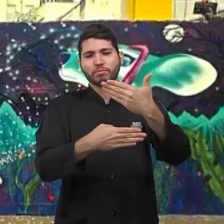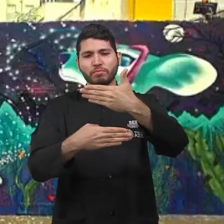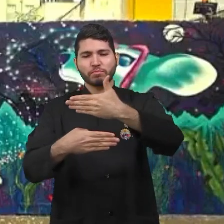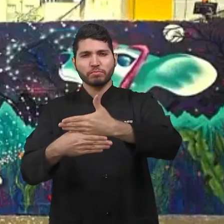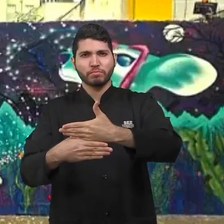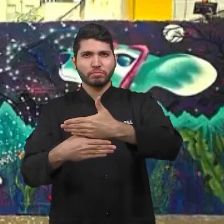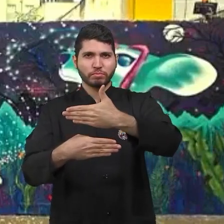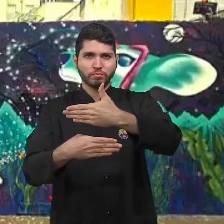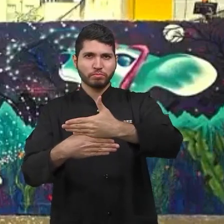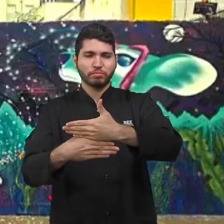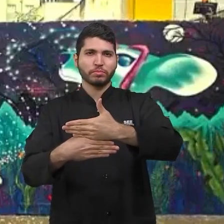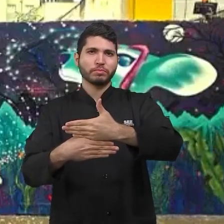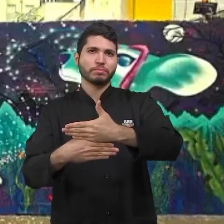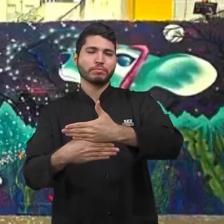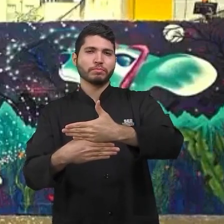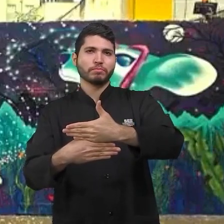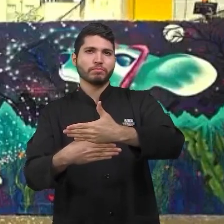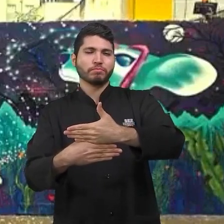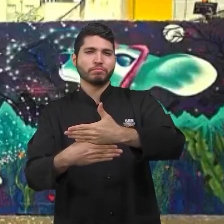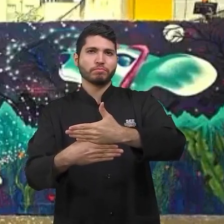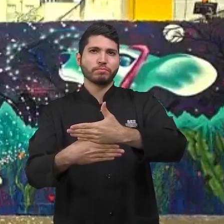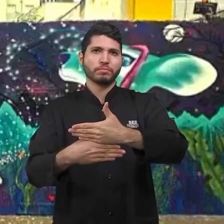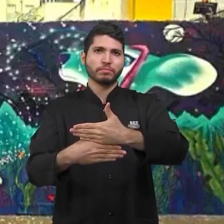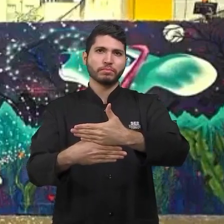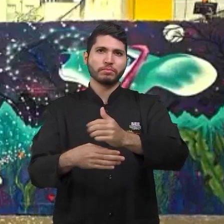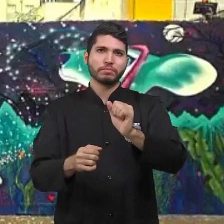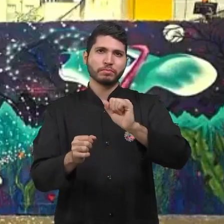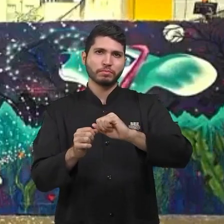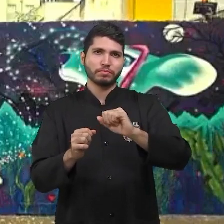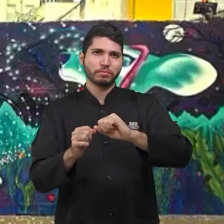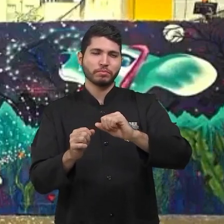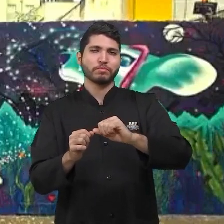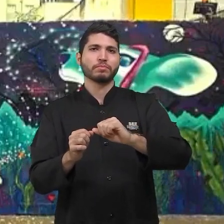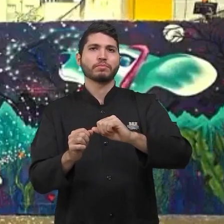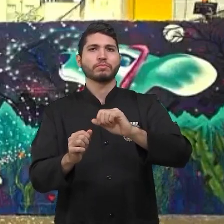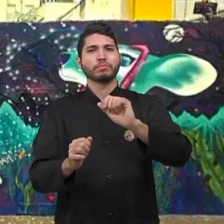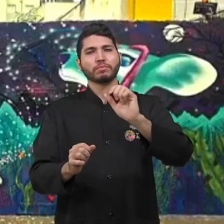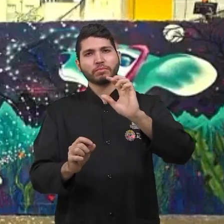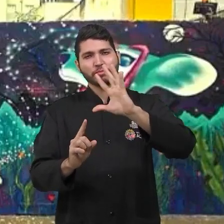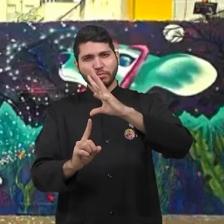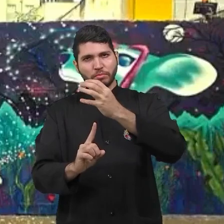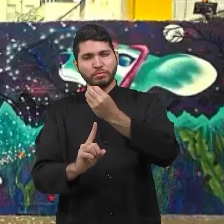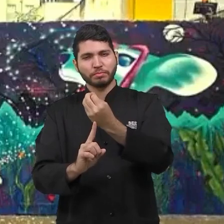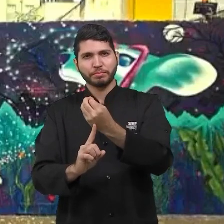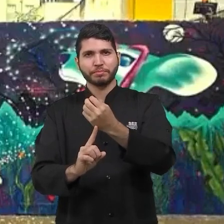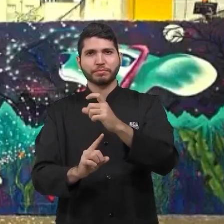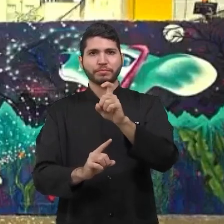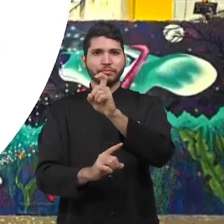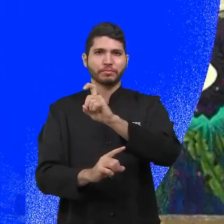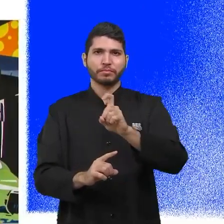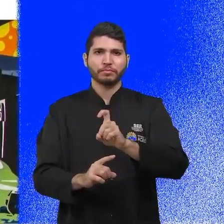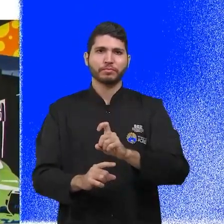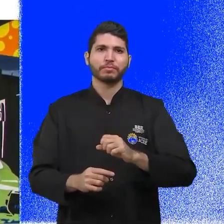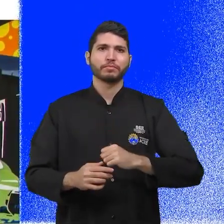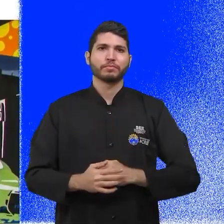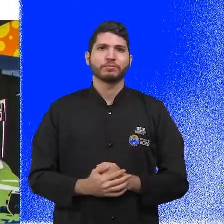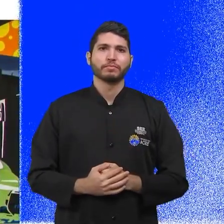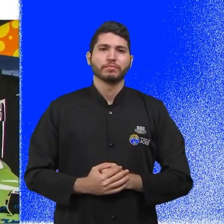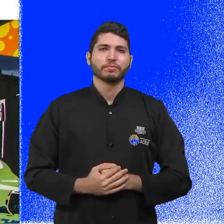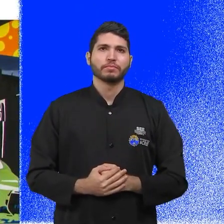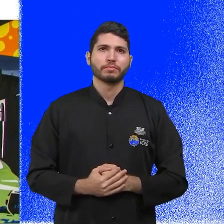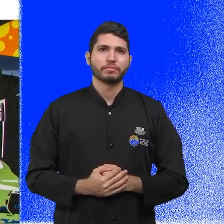muro que foi feito uma obra de grafite, né, uma obra de arte. Então, ele tem toda